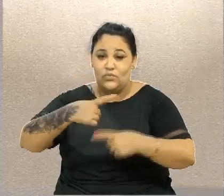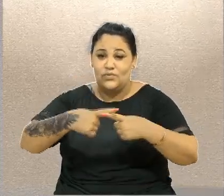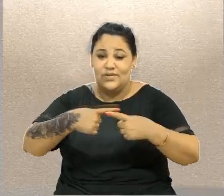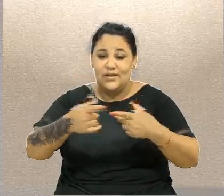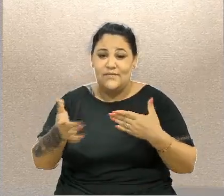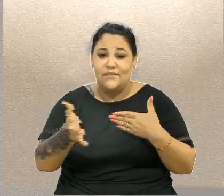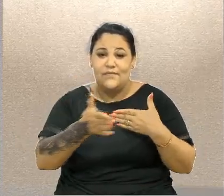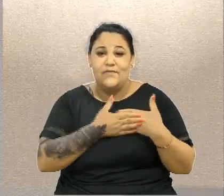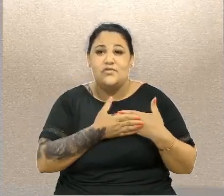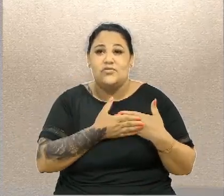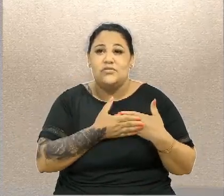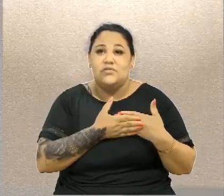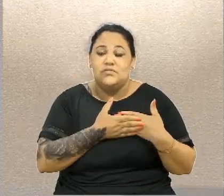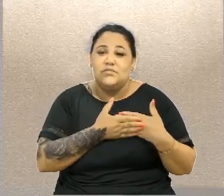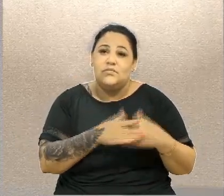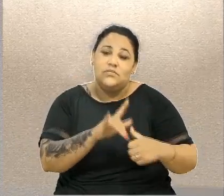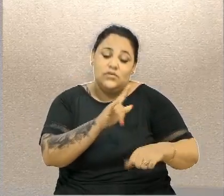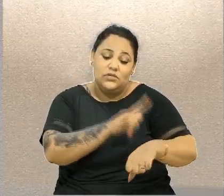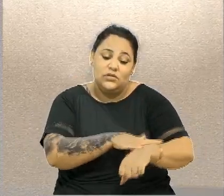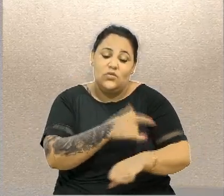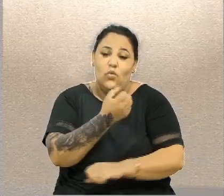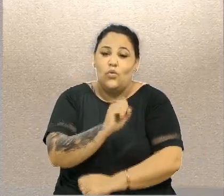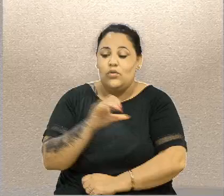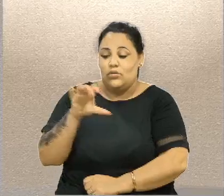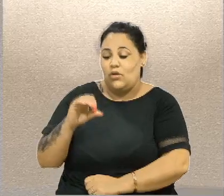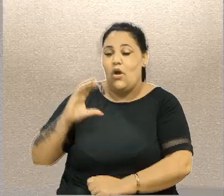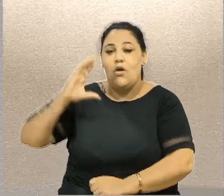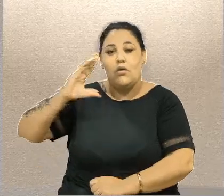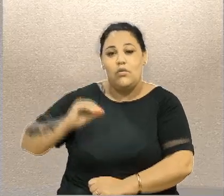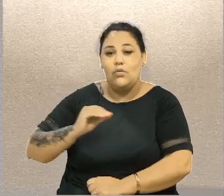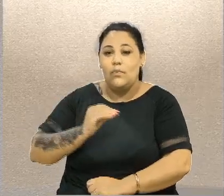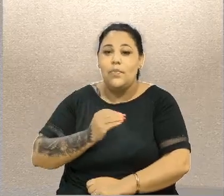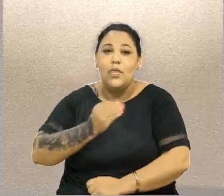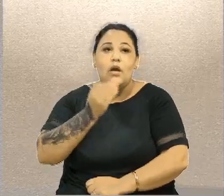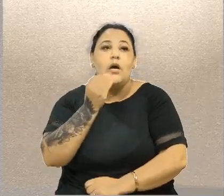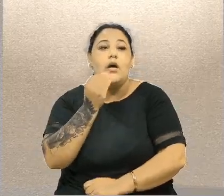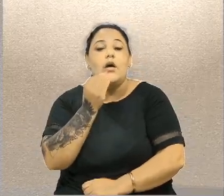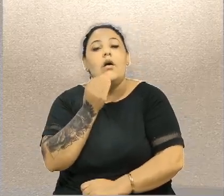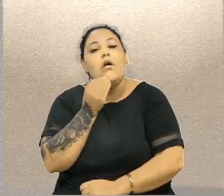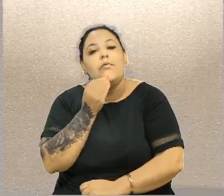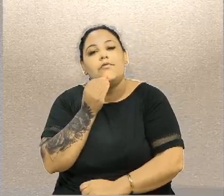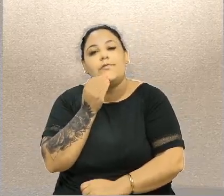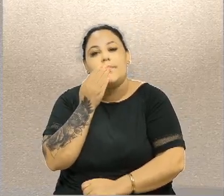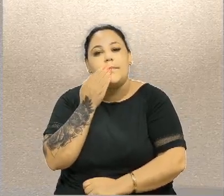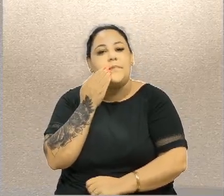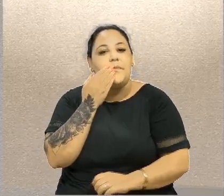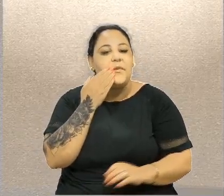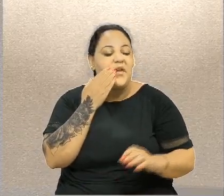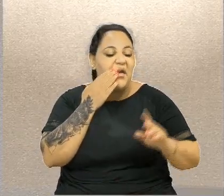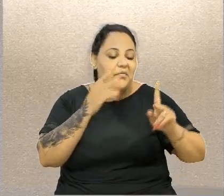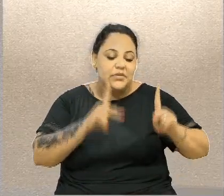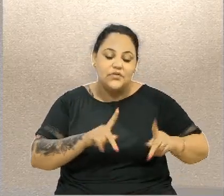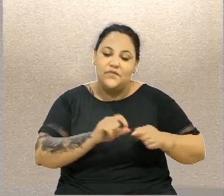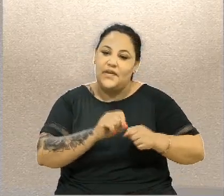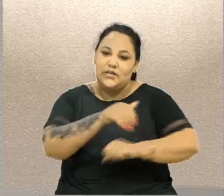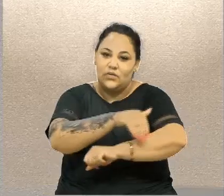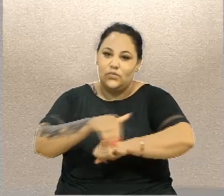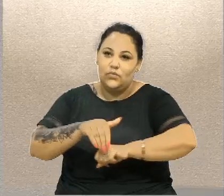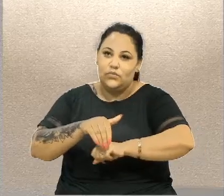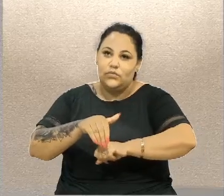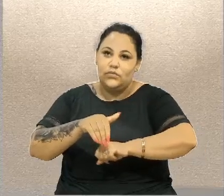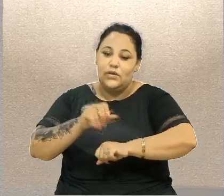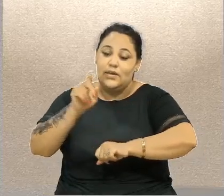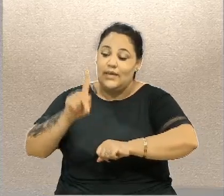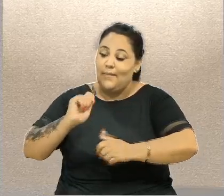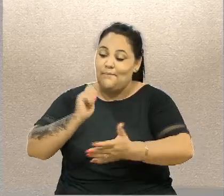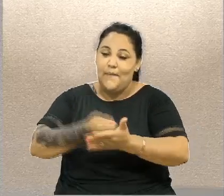banheiro, sei lá, 8, 9 horas da noite, é lógico que as pessoas vão fazer na rua. E quem está pagando por isso é o